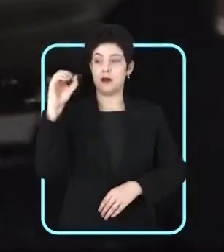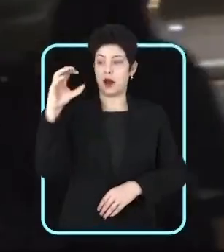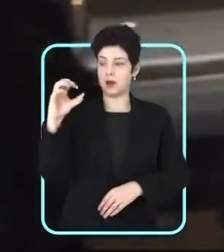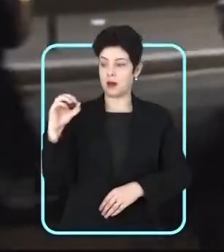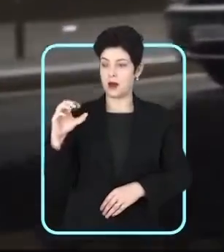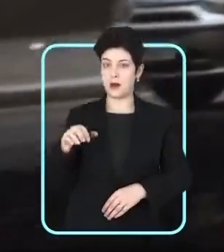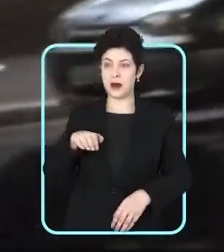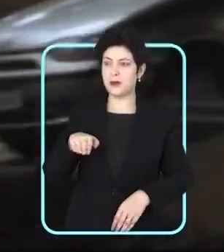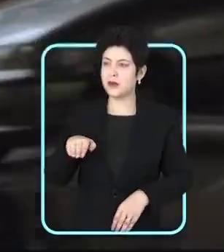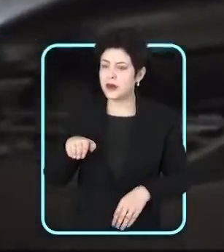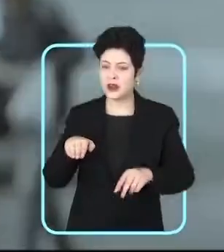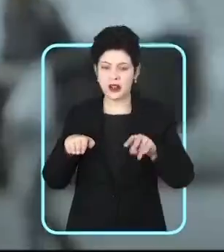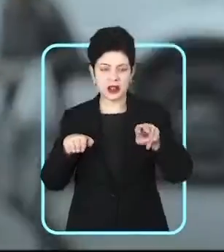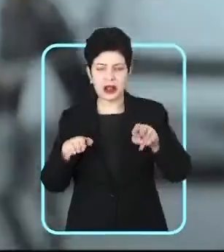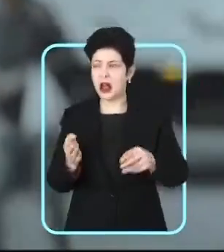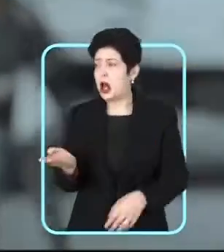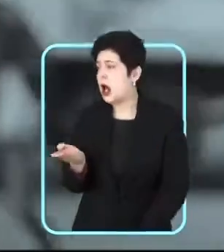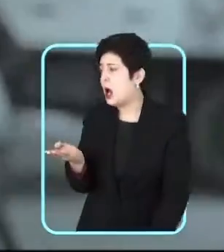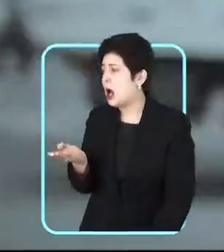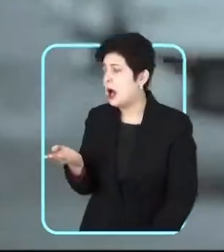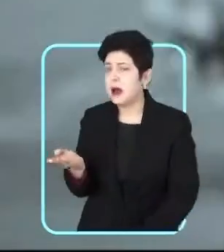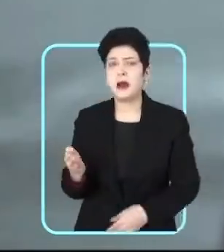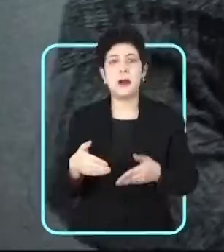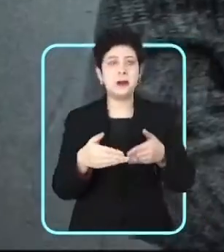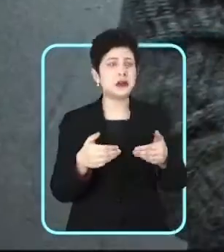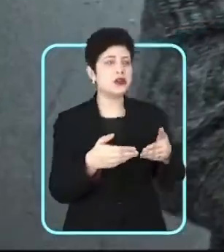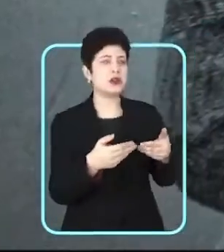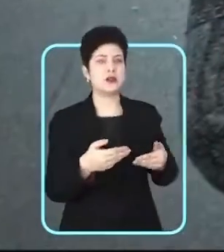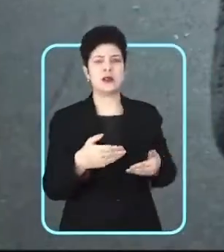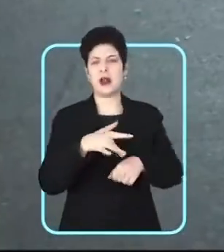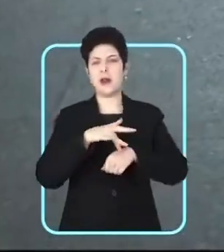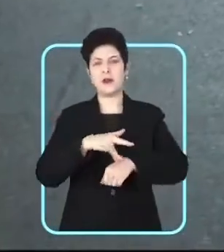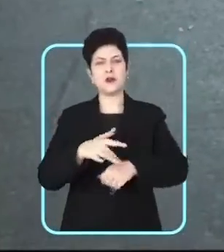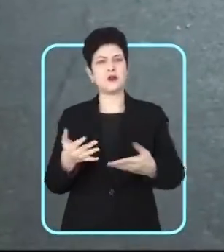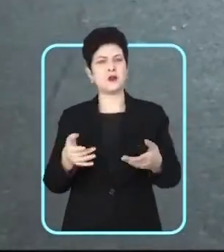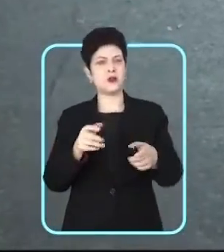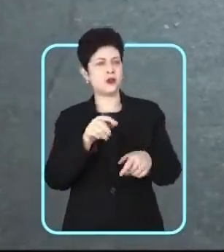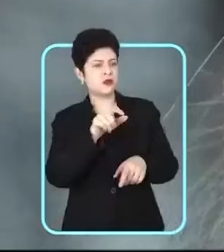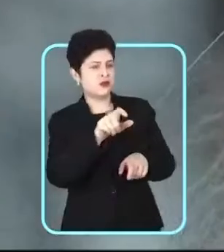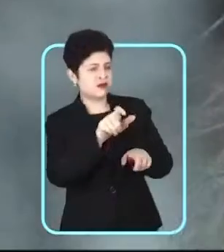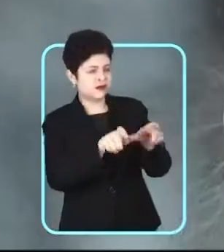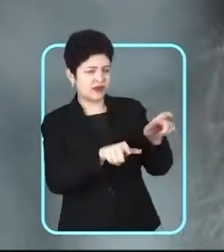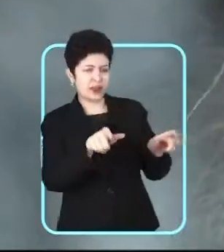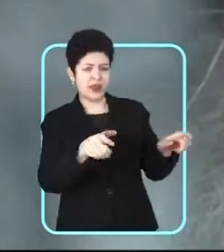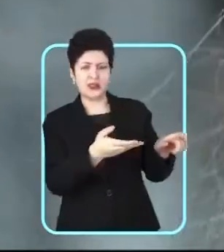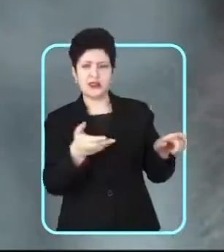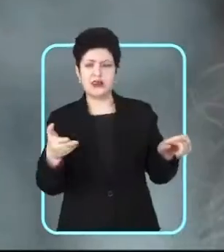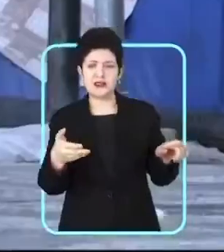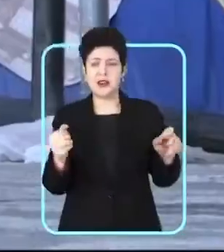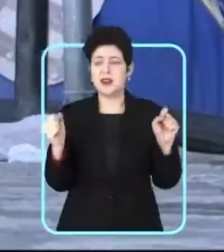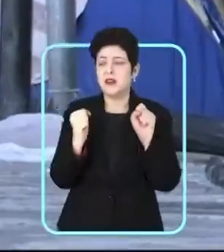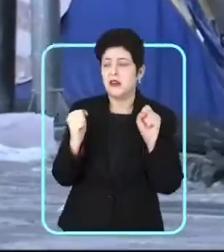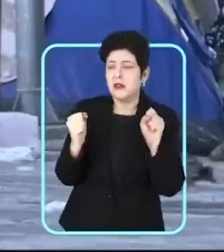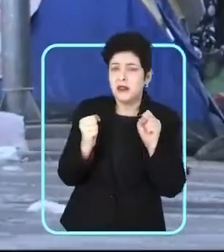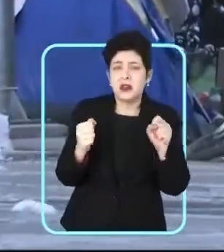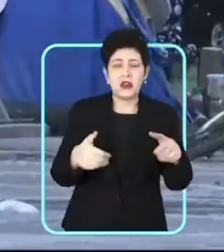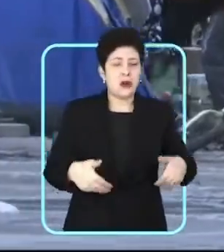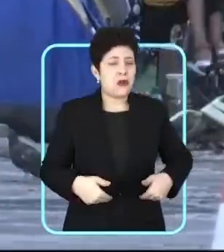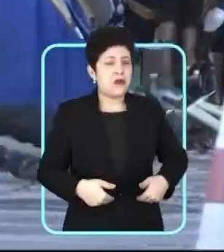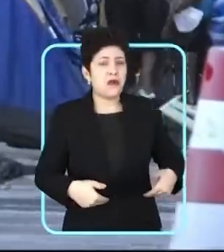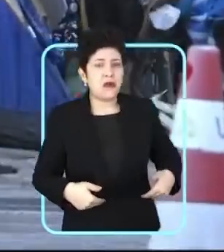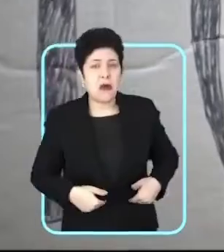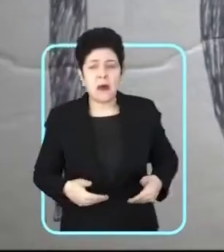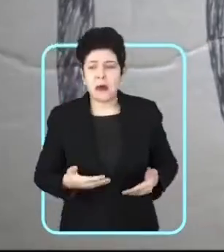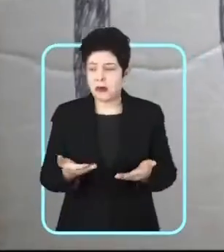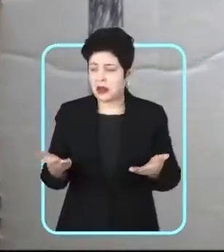Cada farol que você para, você vê uma pessoa solicitando ajuda. É um absurdo as pessoas que você vê na rua, passando